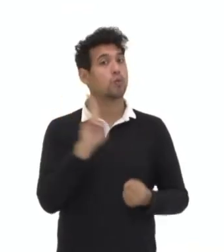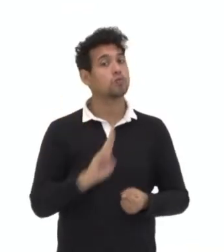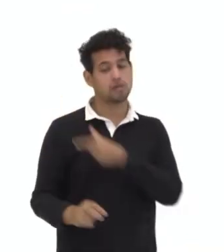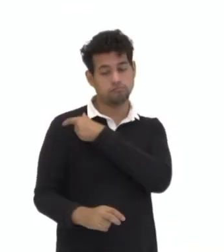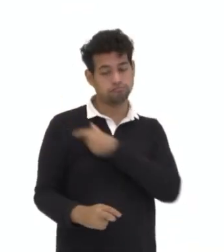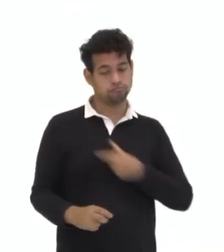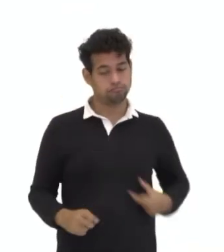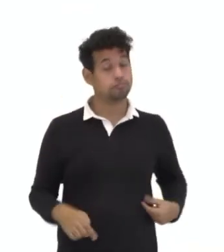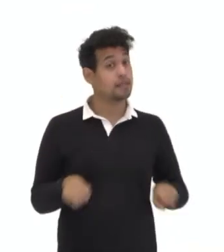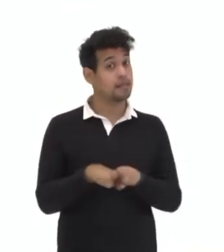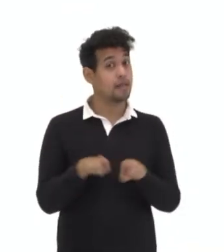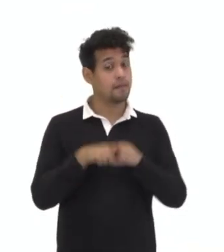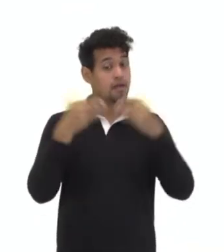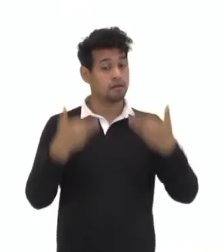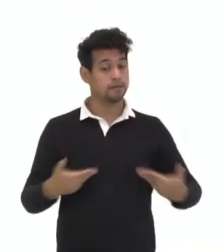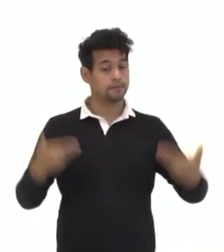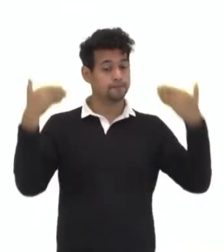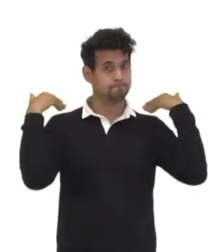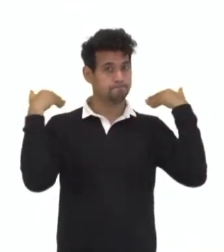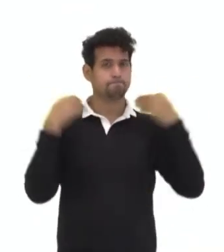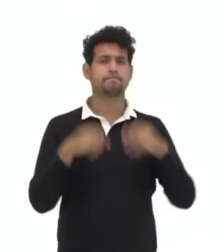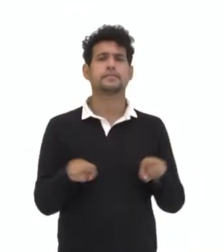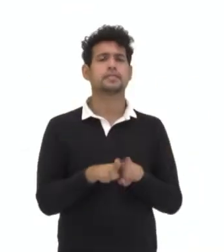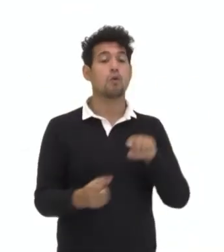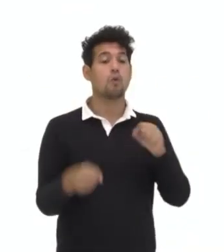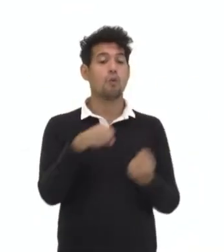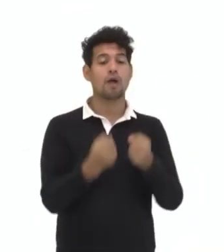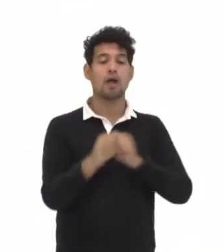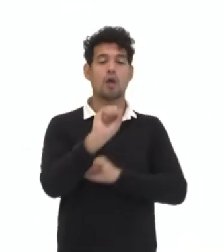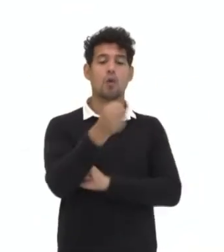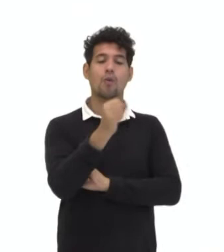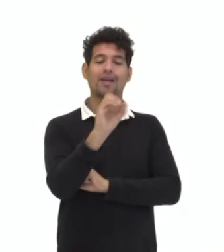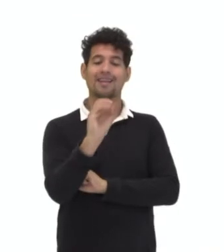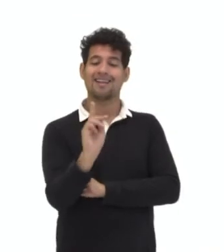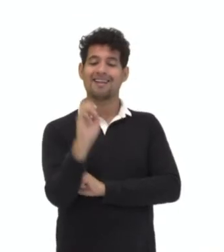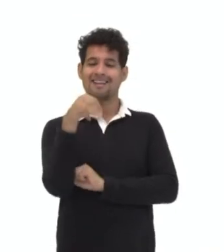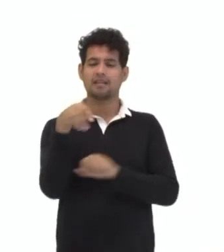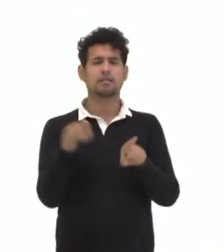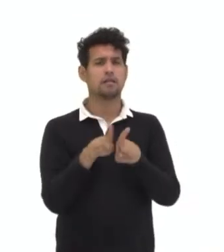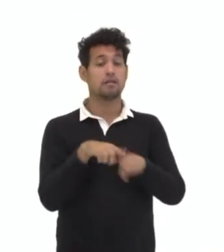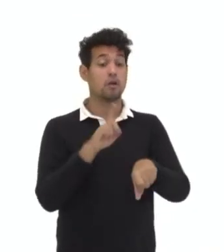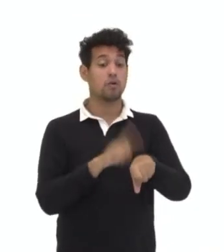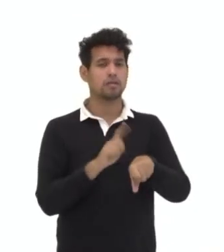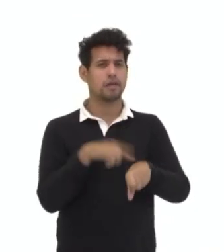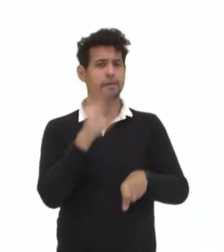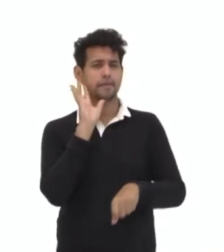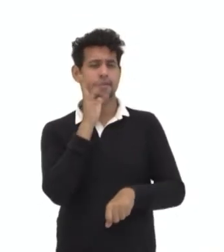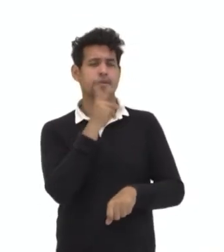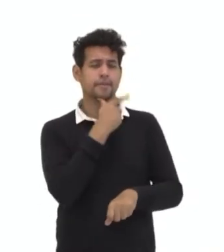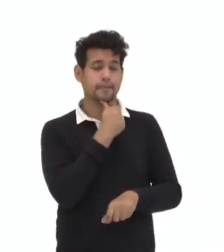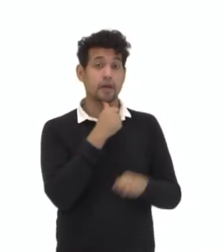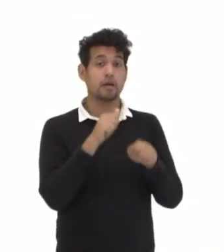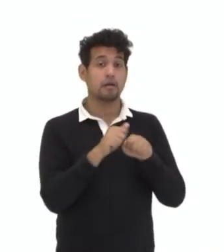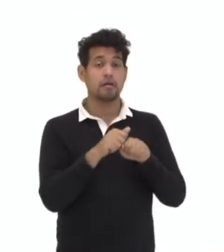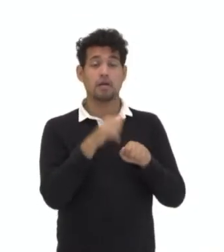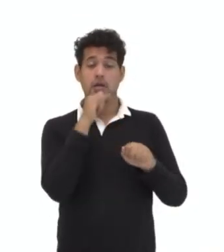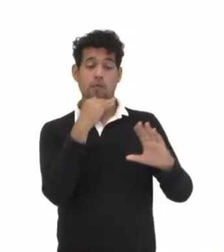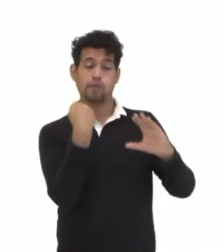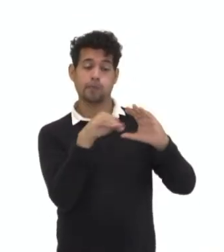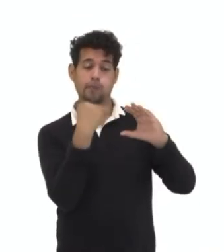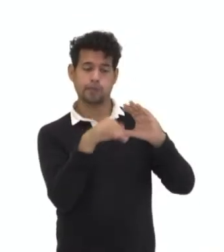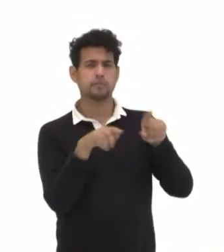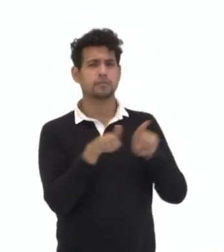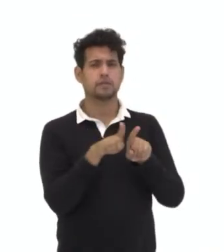também no banco de trás. Com o carro a 80 km, o tempo que você leva para mandar uma simples